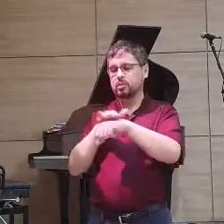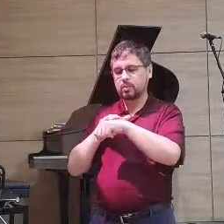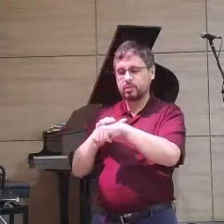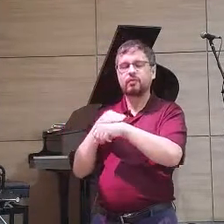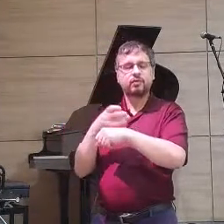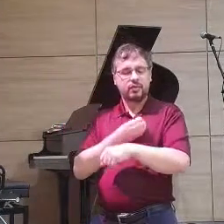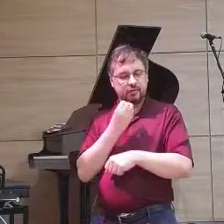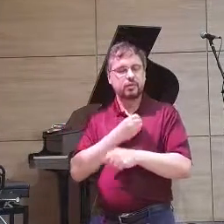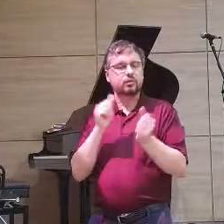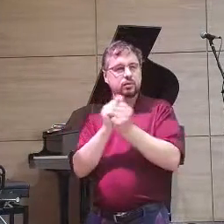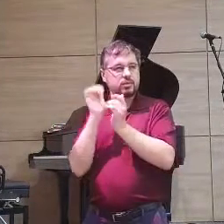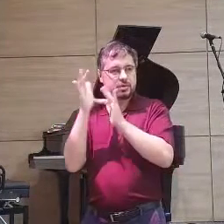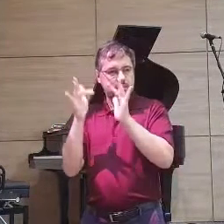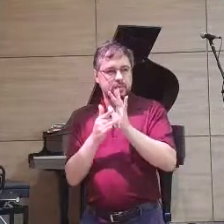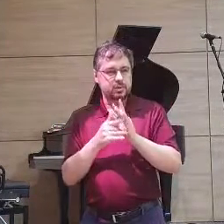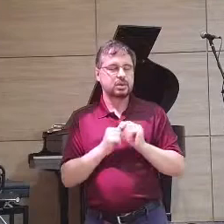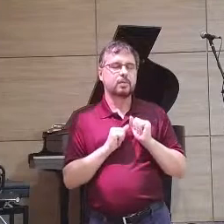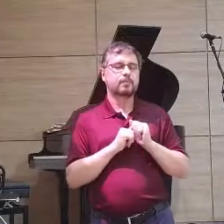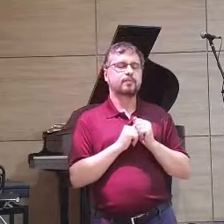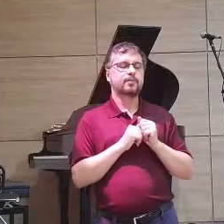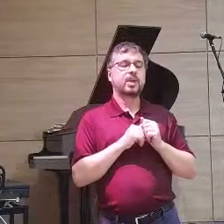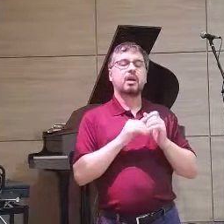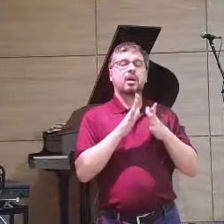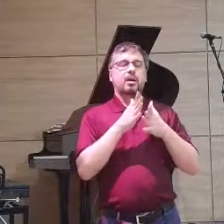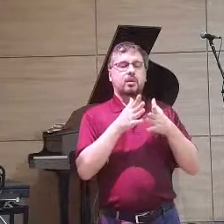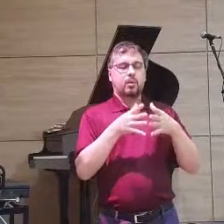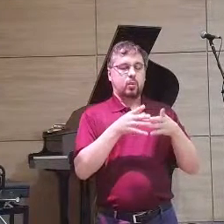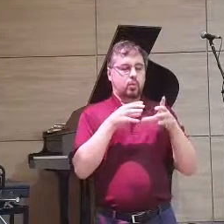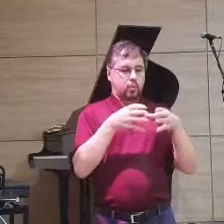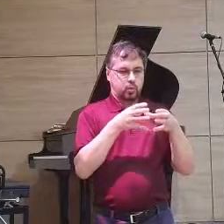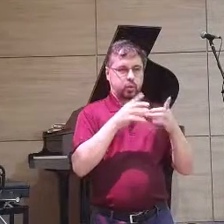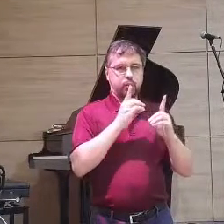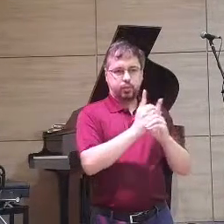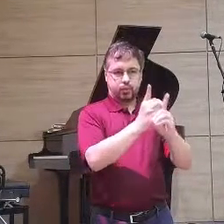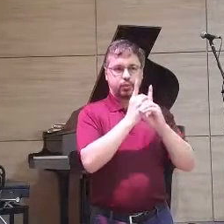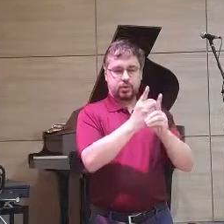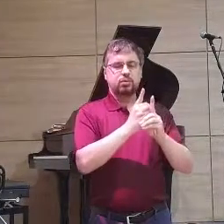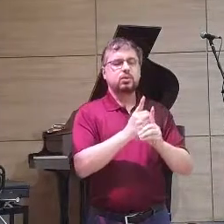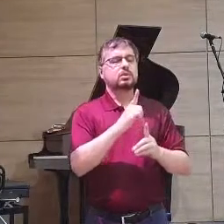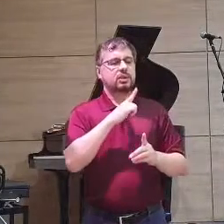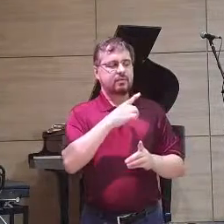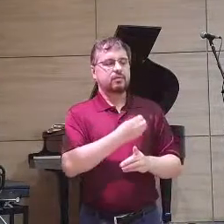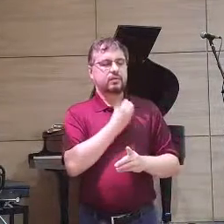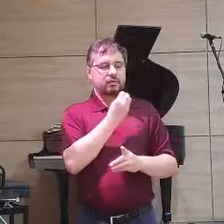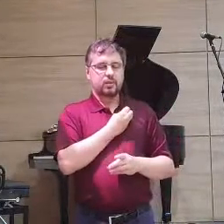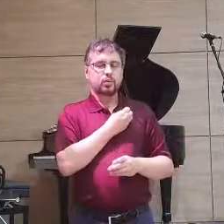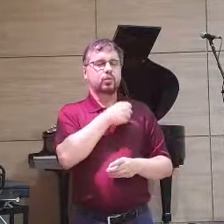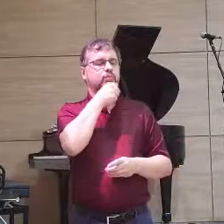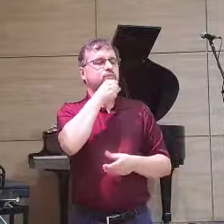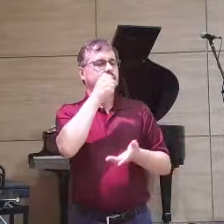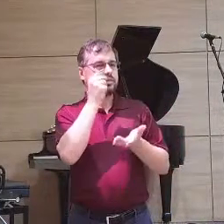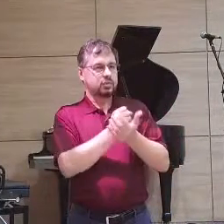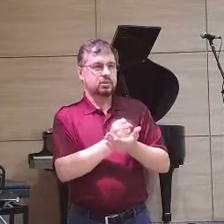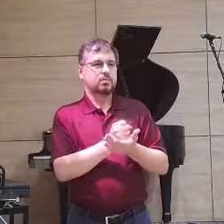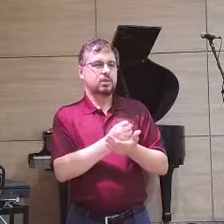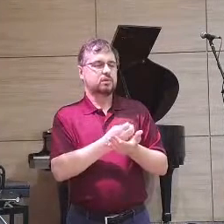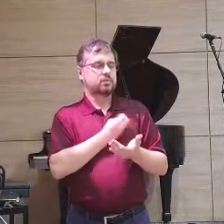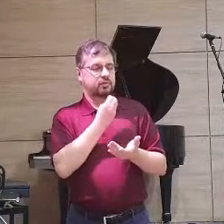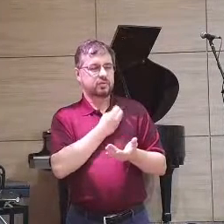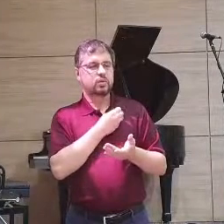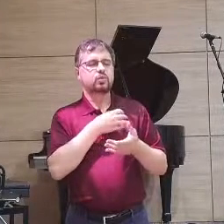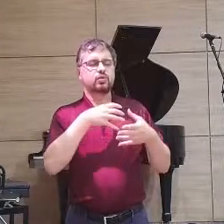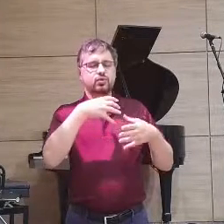no antigo testamento eles ainda estão vivendo um antigo testamento eles ainda estão vivendo a o